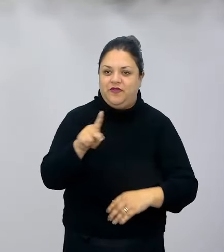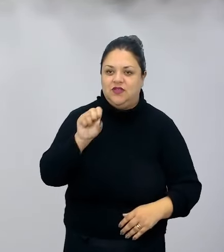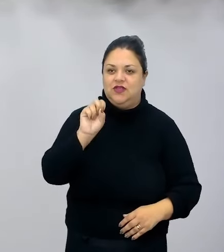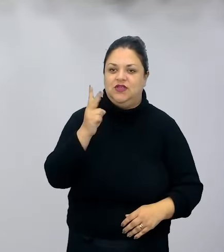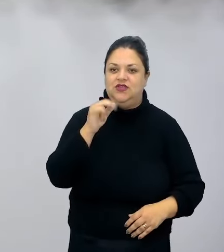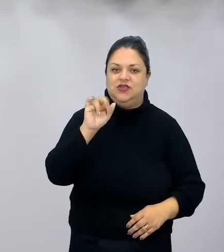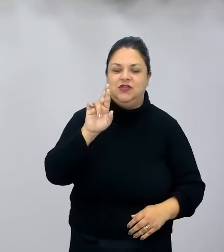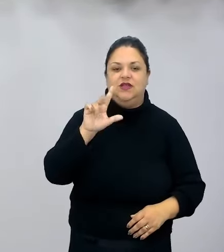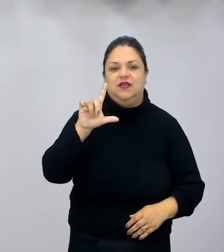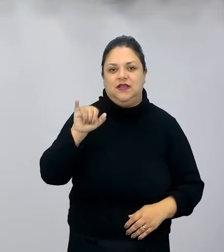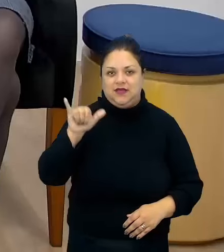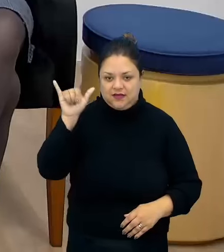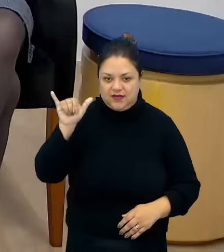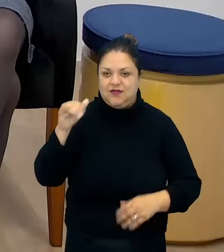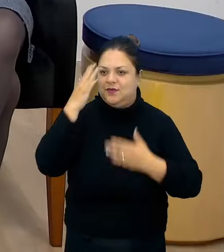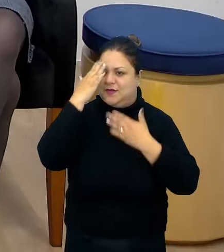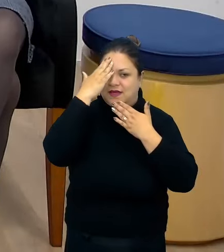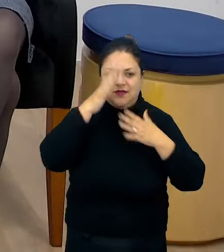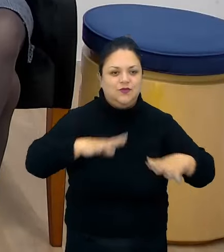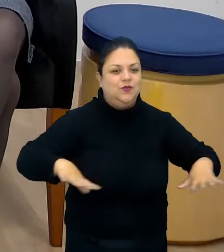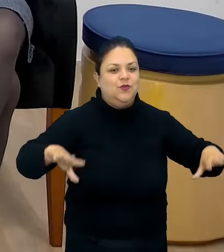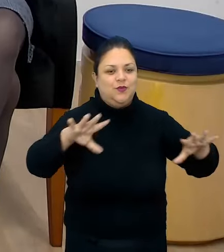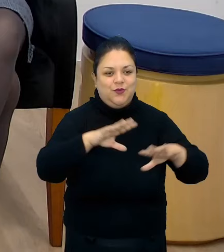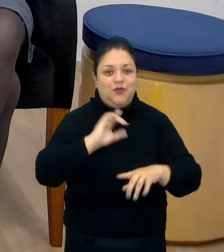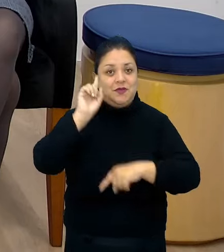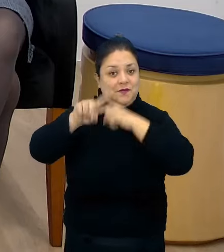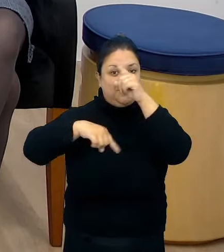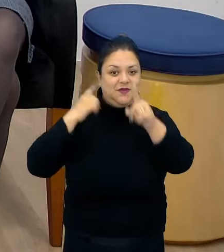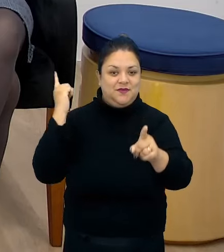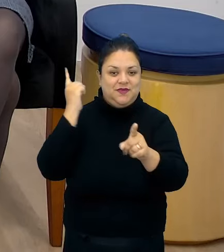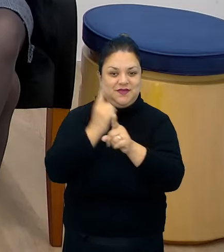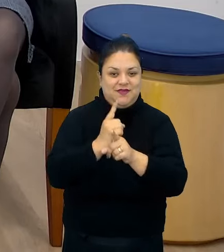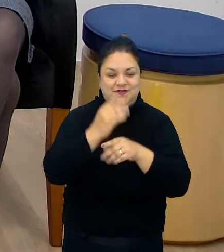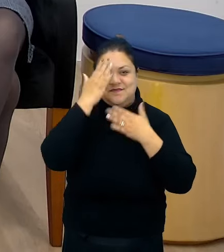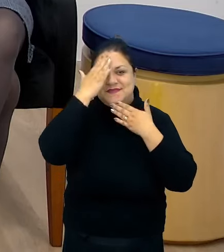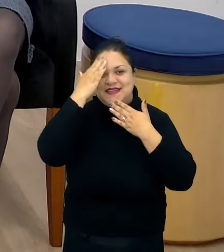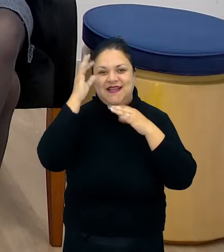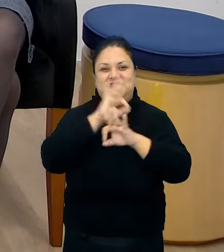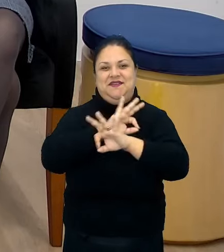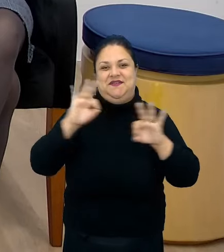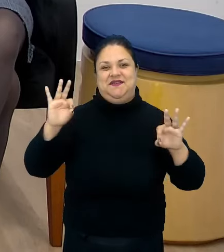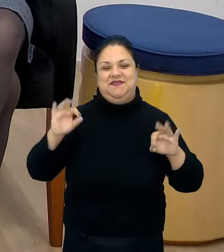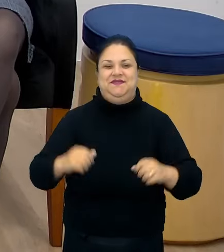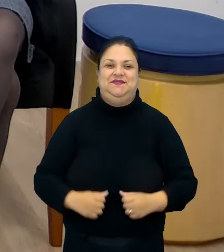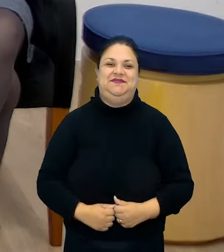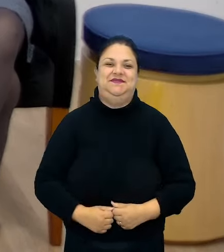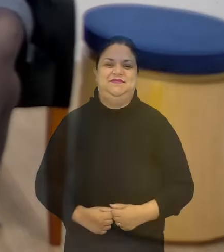obrigada a todos. Obrigada, Kátia, Tânia, até uma próxima, nós. gente. Obrigada, gente, foi ótimo.